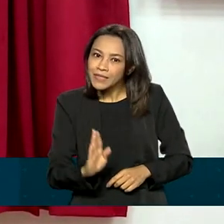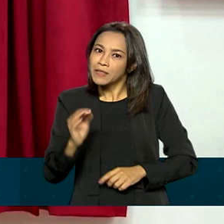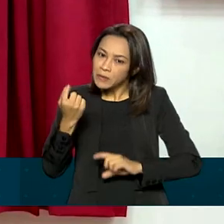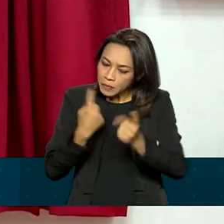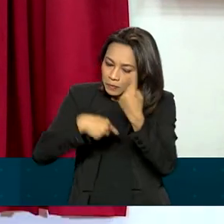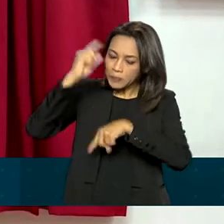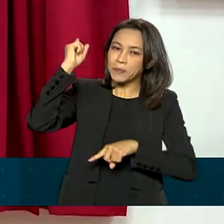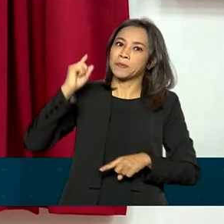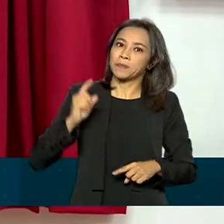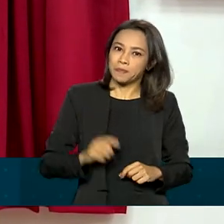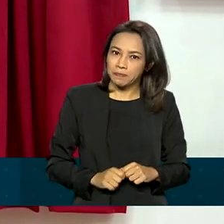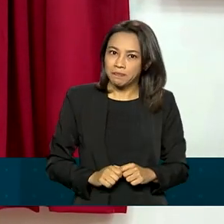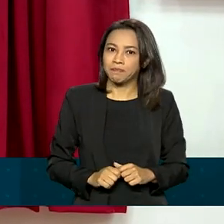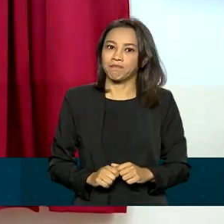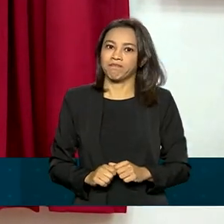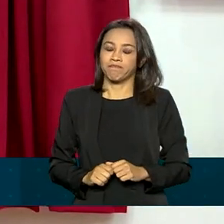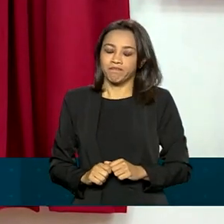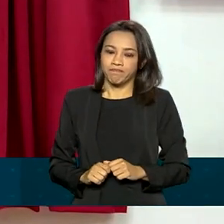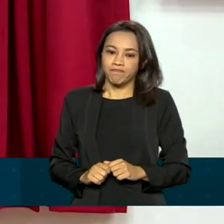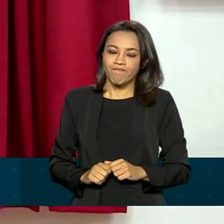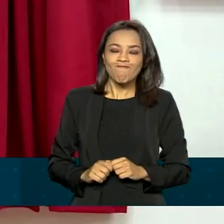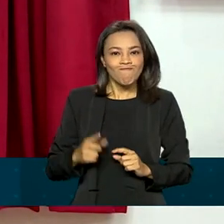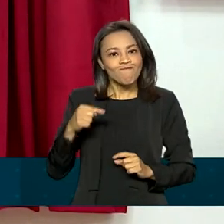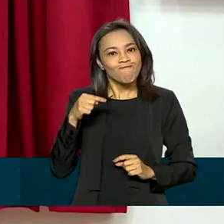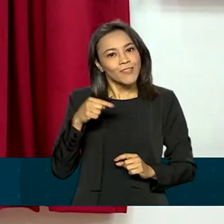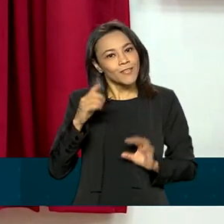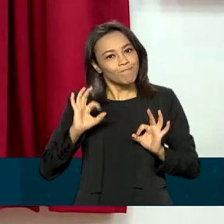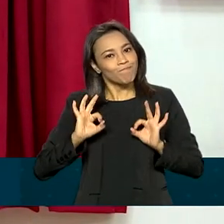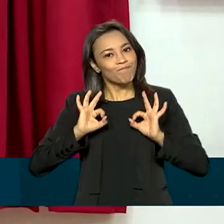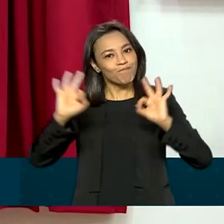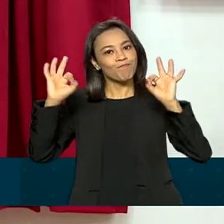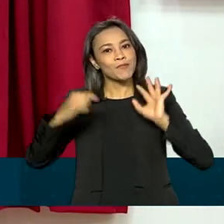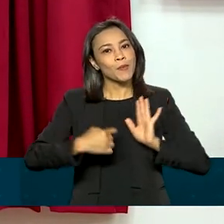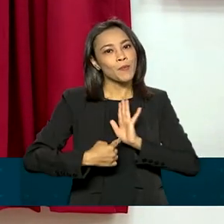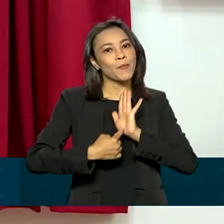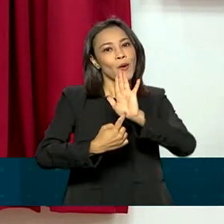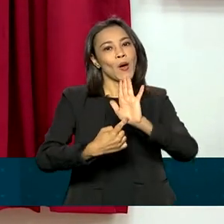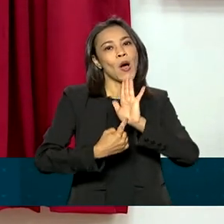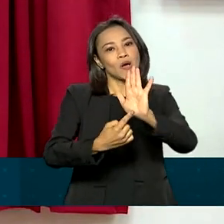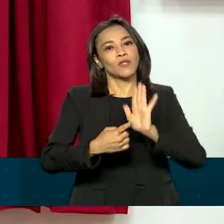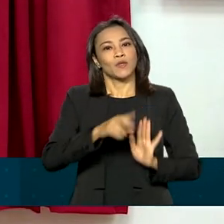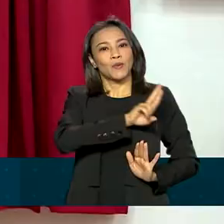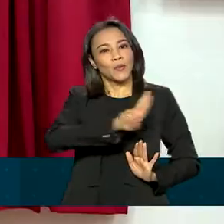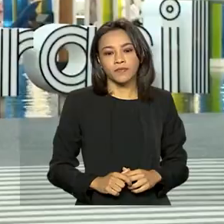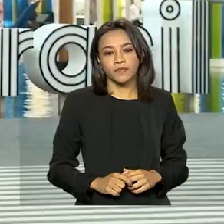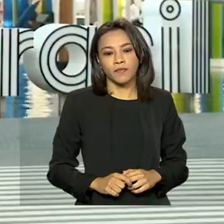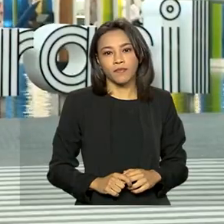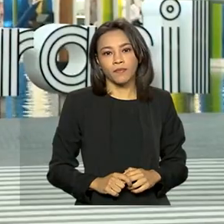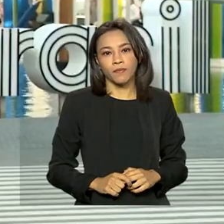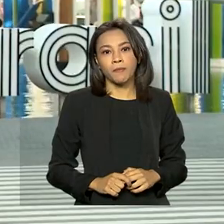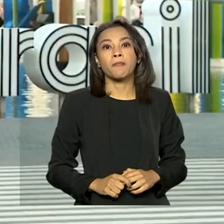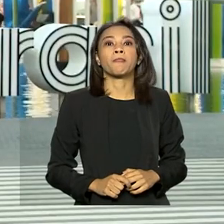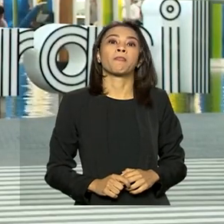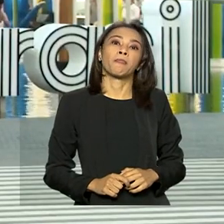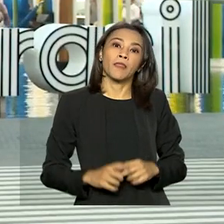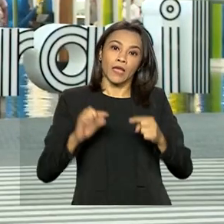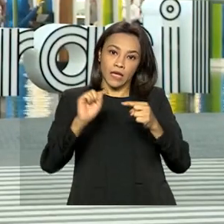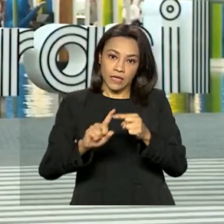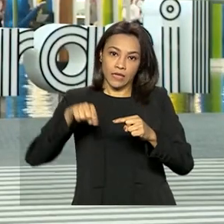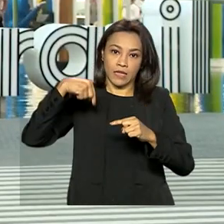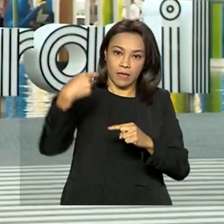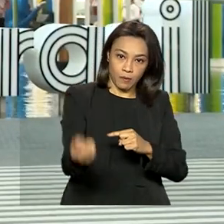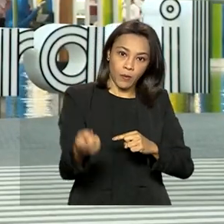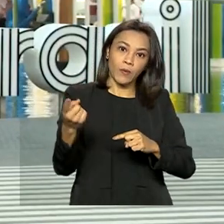bem-sucedidos, que realmente colocam o nome do Brasil para a frente. E após Dubai,